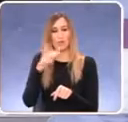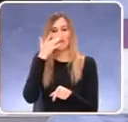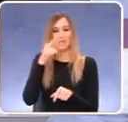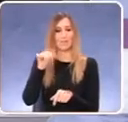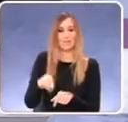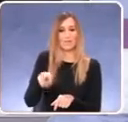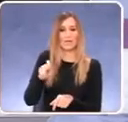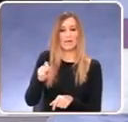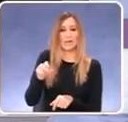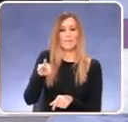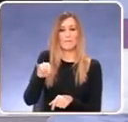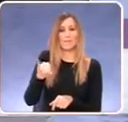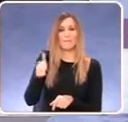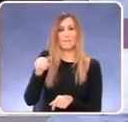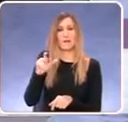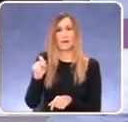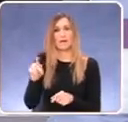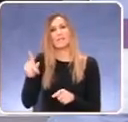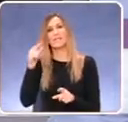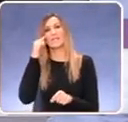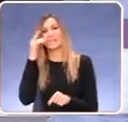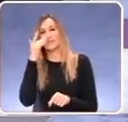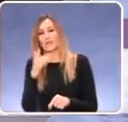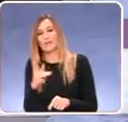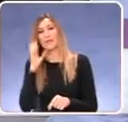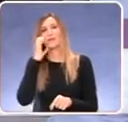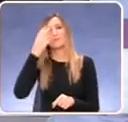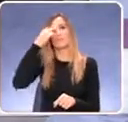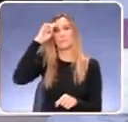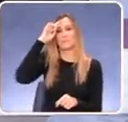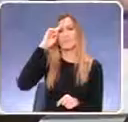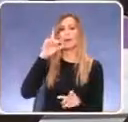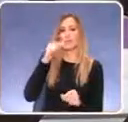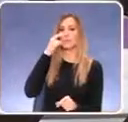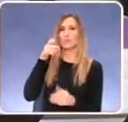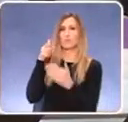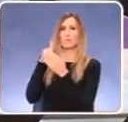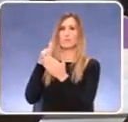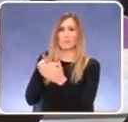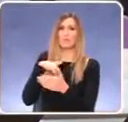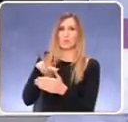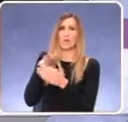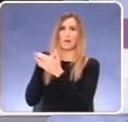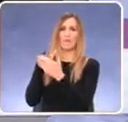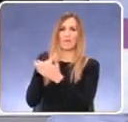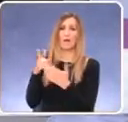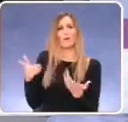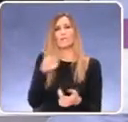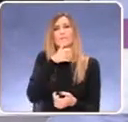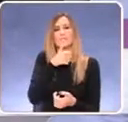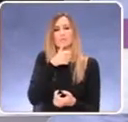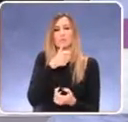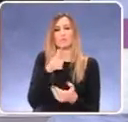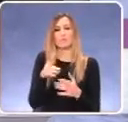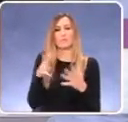Namíbia, Guiné Equatorial e, obviamente, Angola, Moçambique. Ah, sim, acredito que venham de Angola aqui muitos pacientes. Muitos, não? Pacientes. E então nós agora resolvemos fazer uma